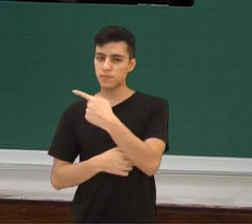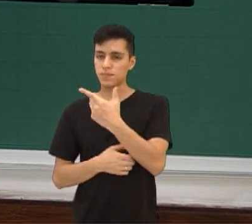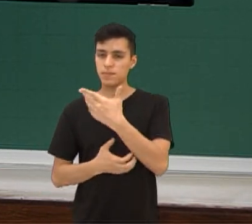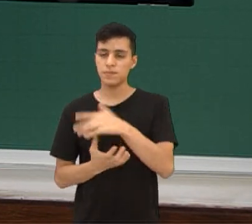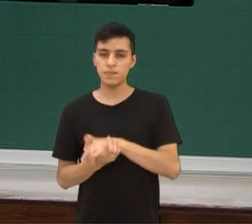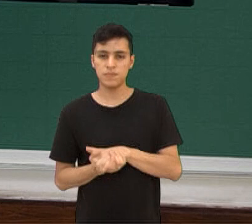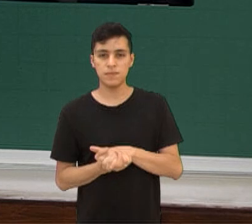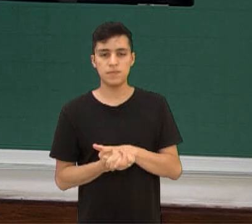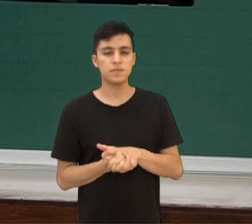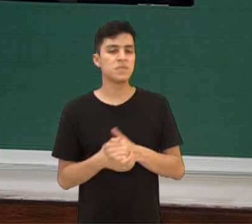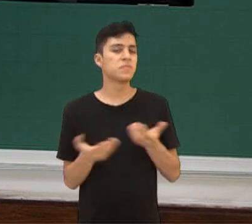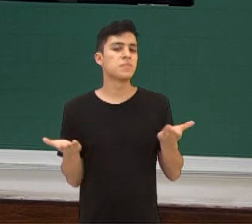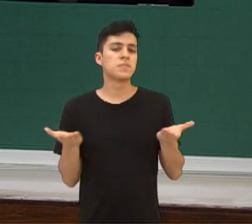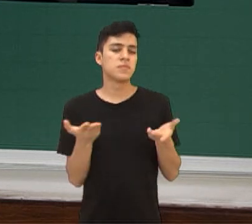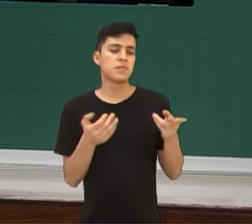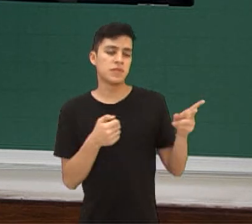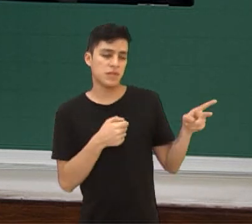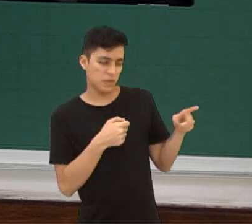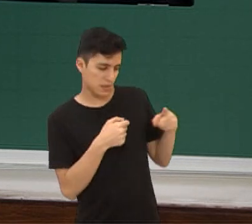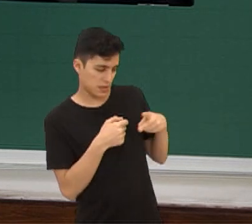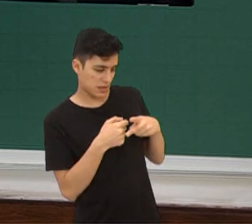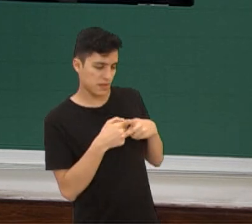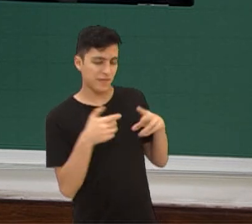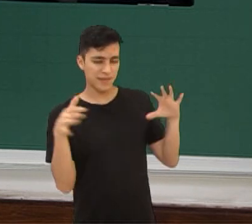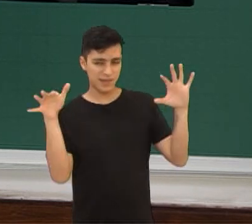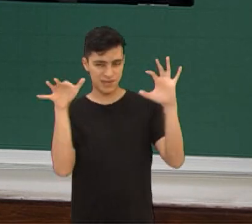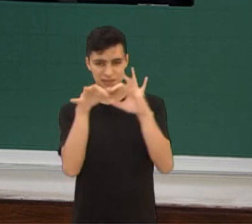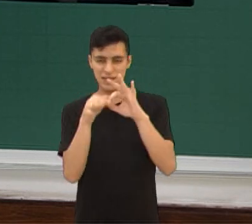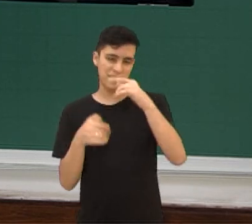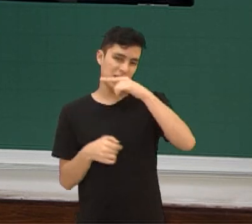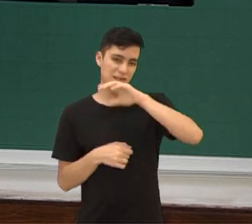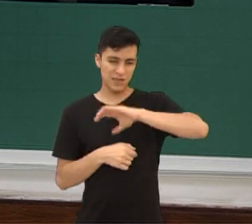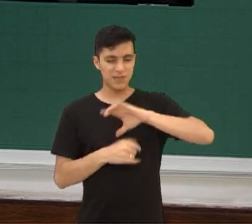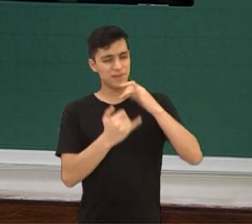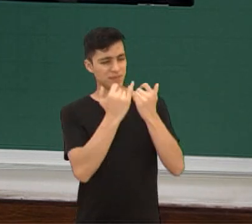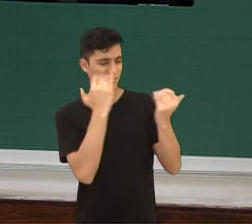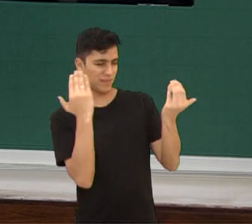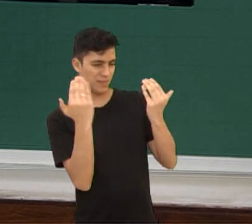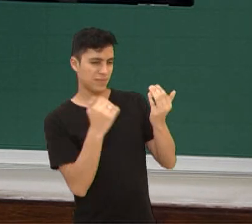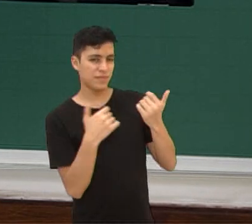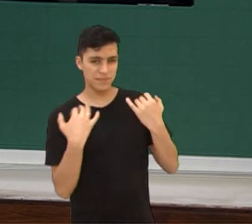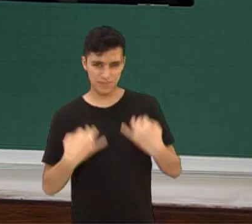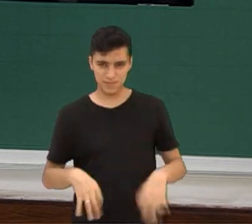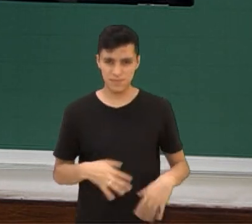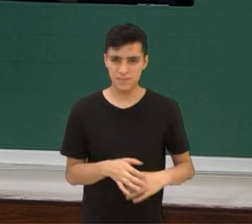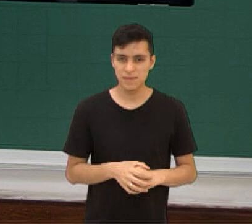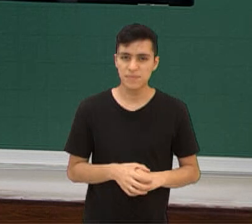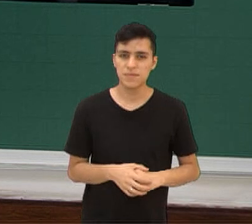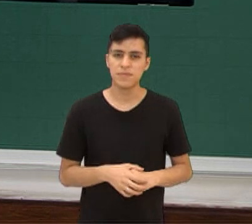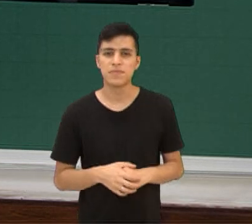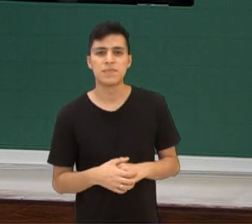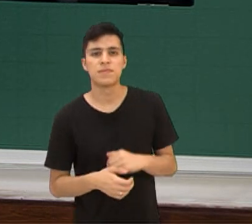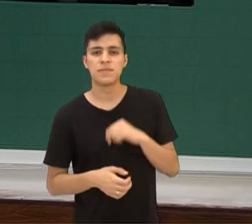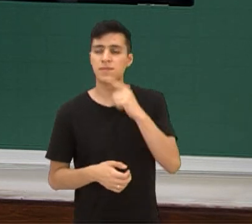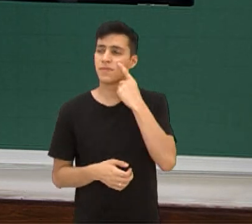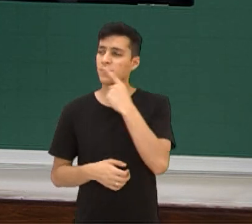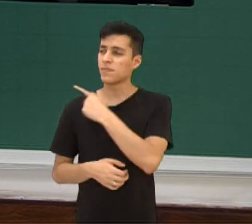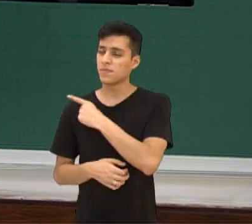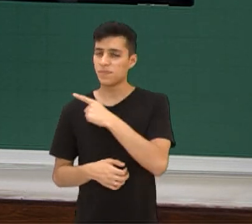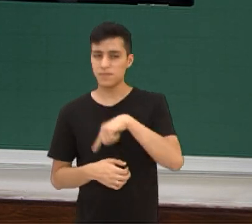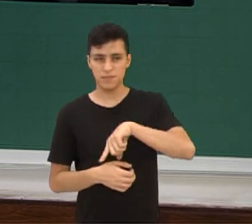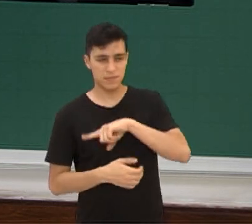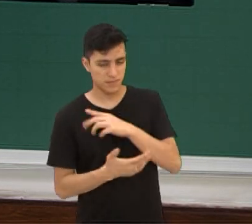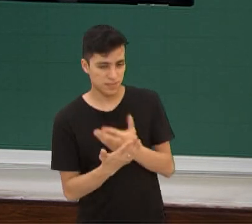cambio, né? Como se fossem os verbos de ligação da língua portuguesa. A ver, para isso nós vamos ver um pouquinho de